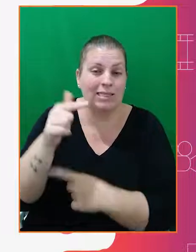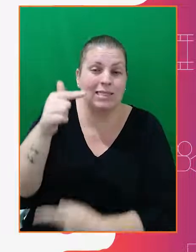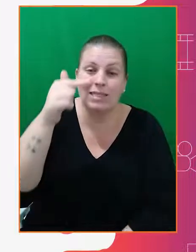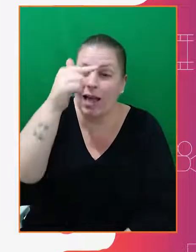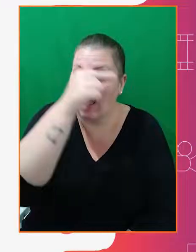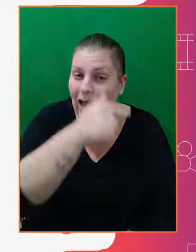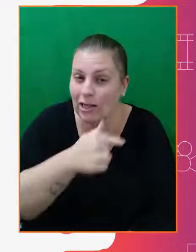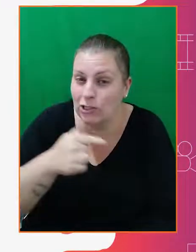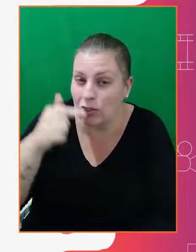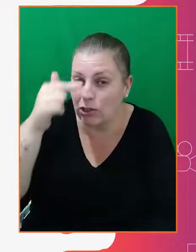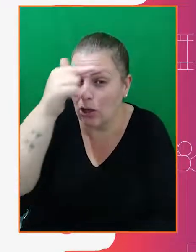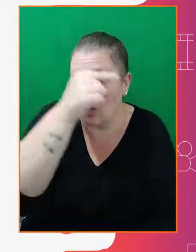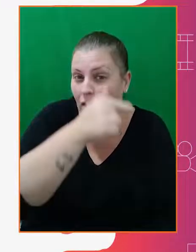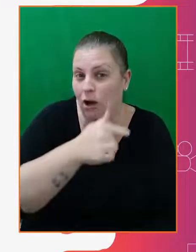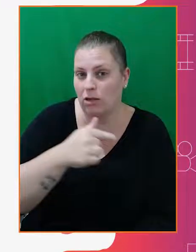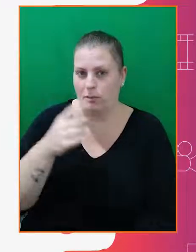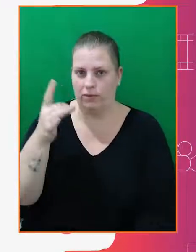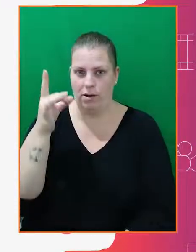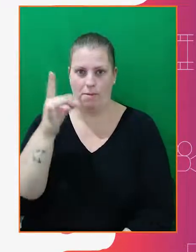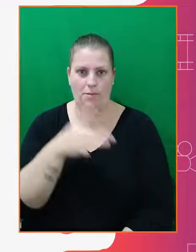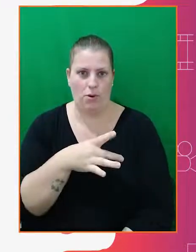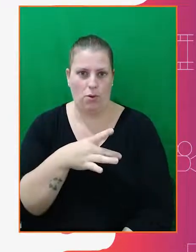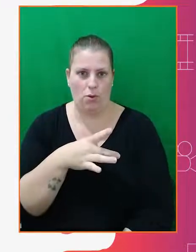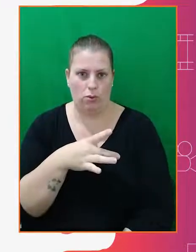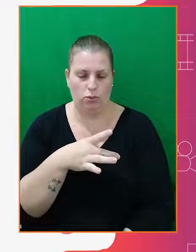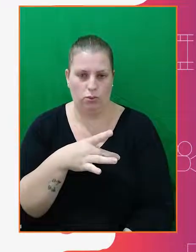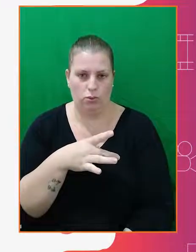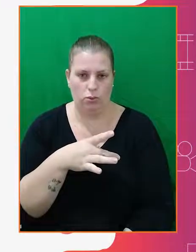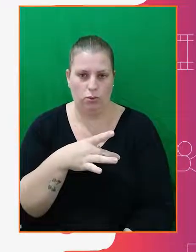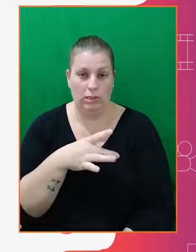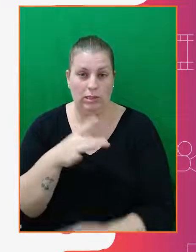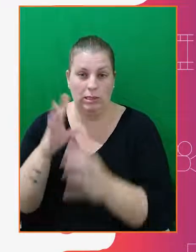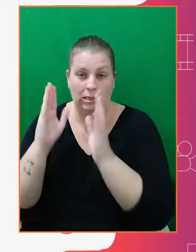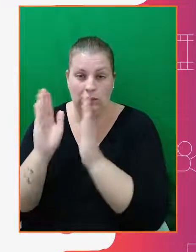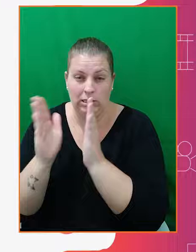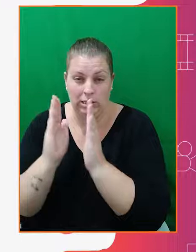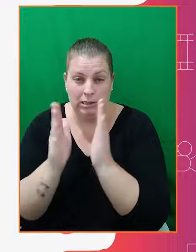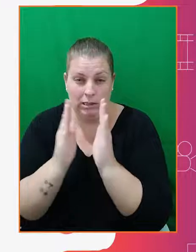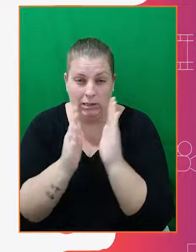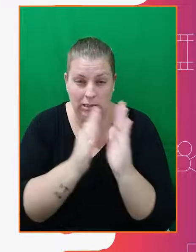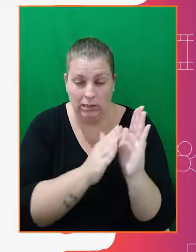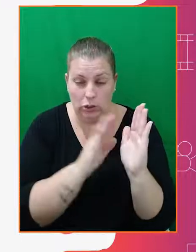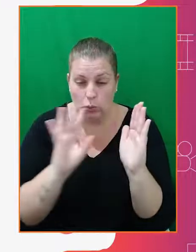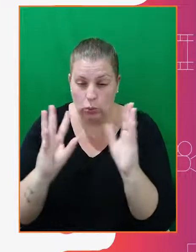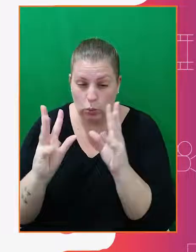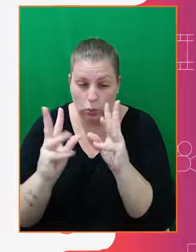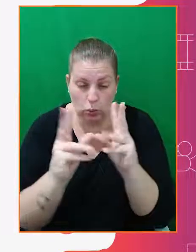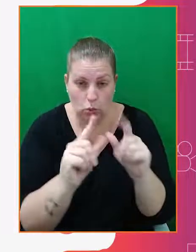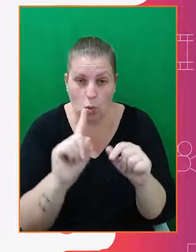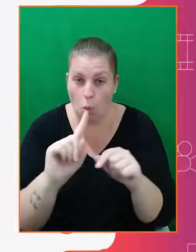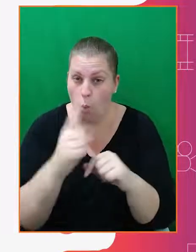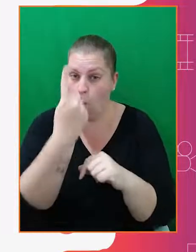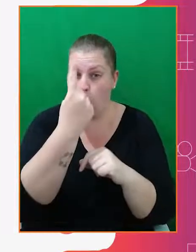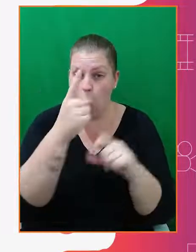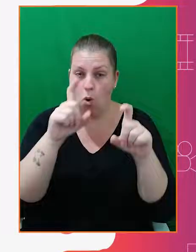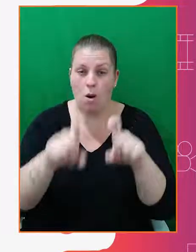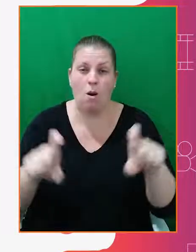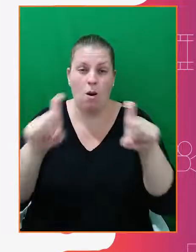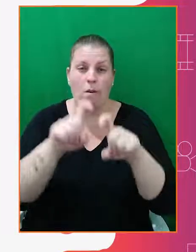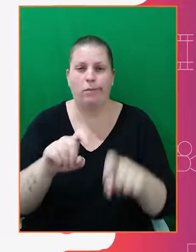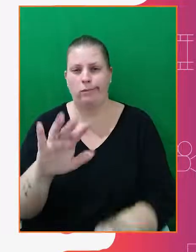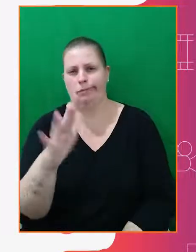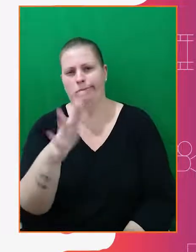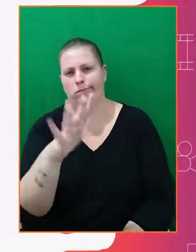do filme demorava 7 horas para ficar pronto. E se todos esses frames fossem feitos então a partir de um único